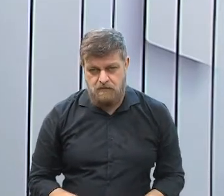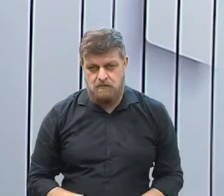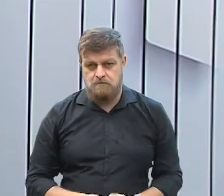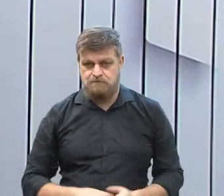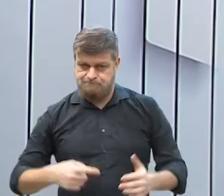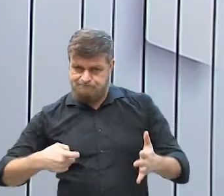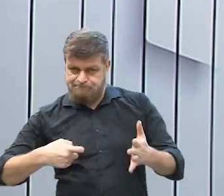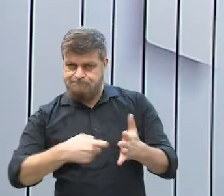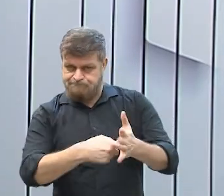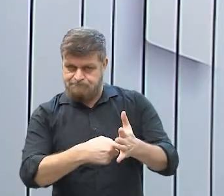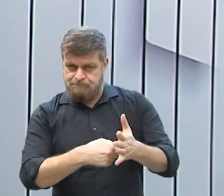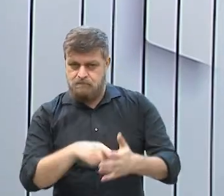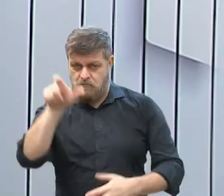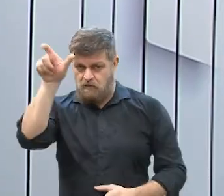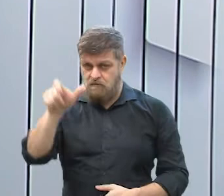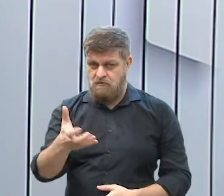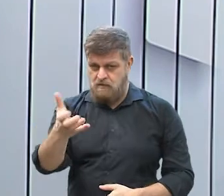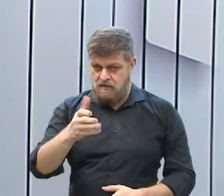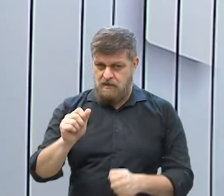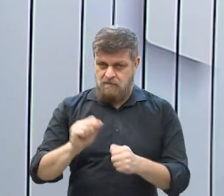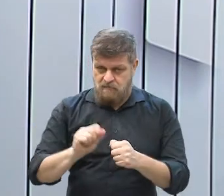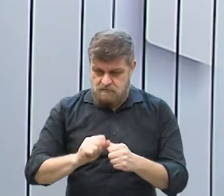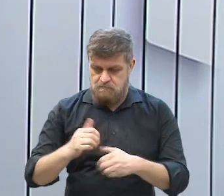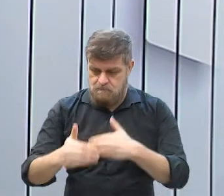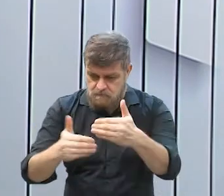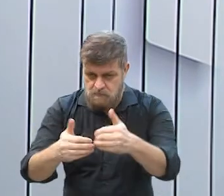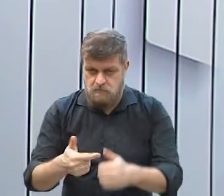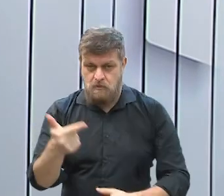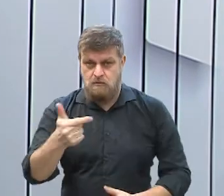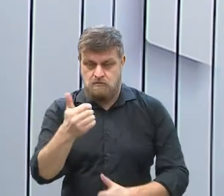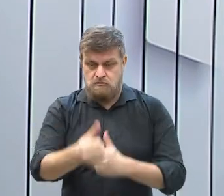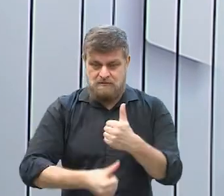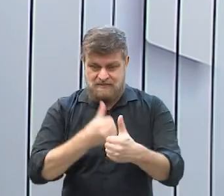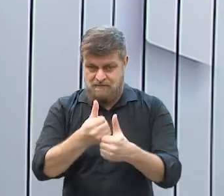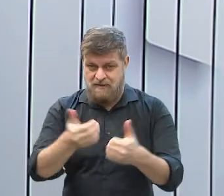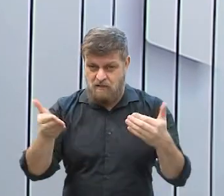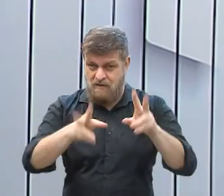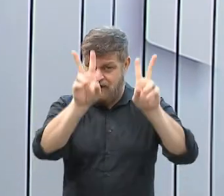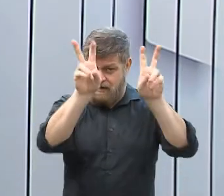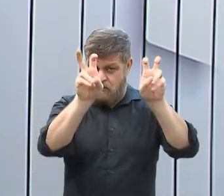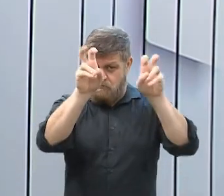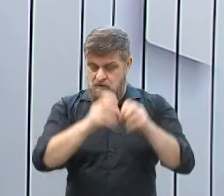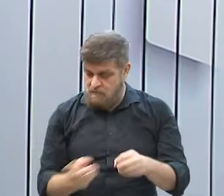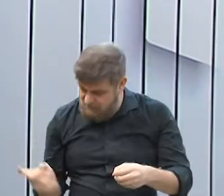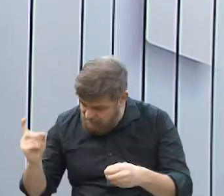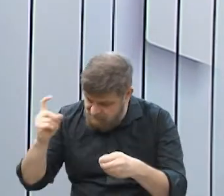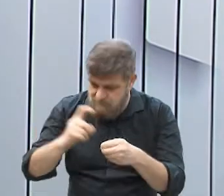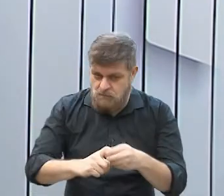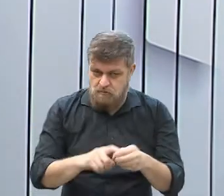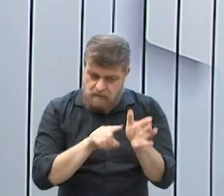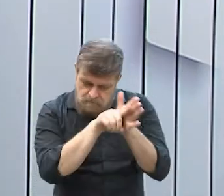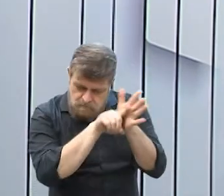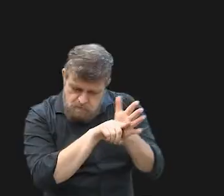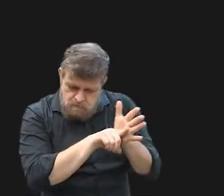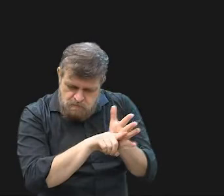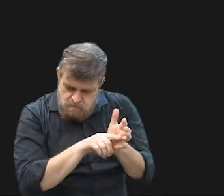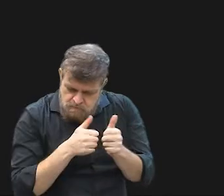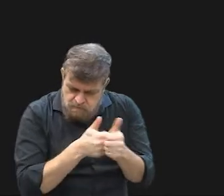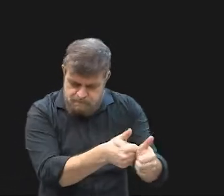está fazendo, o senhor pretende levar para frente nesse segundo semestre? É um assunto que o senhor vai continuar fiscalizando?